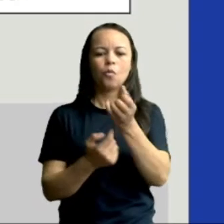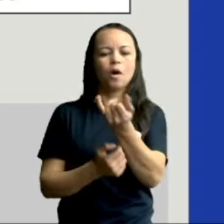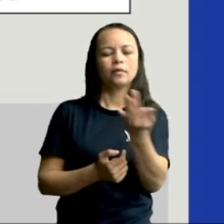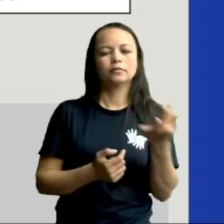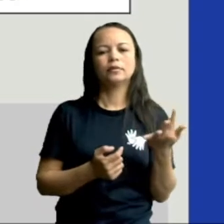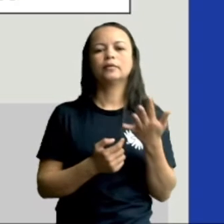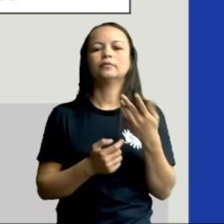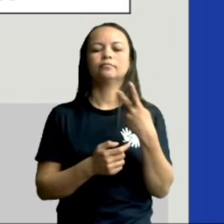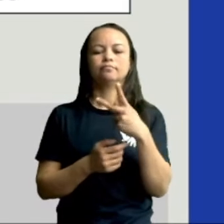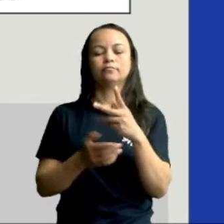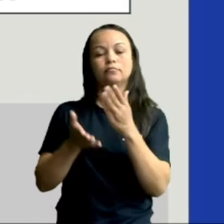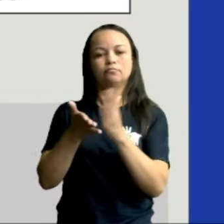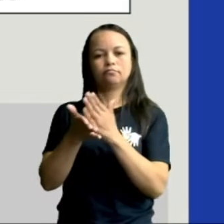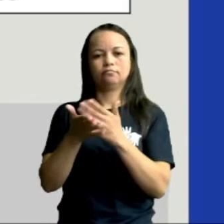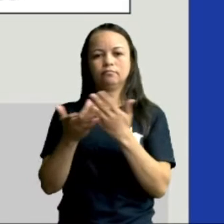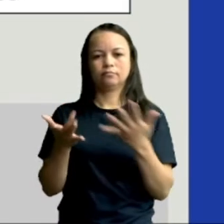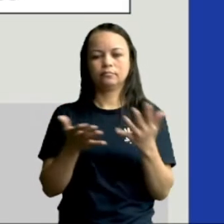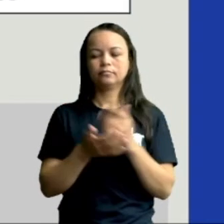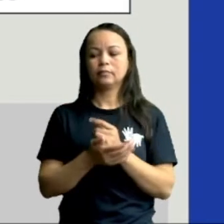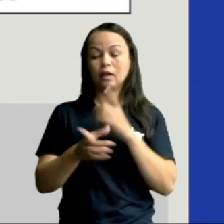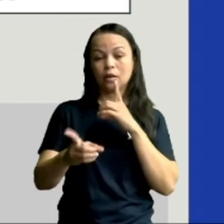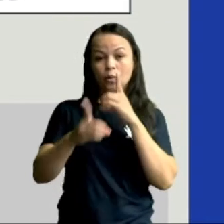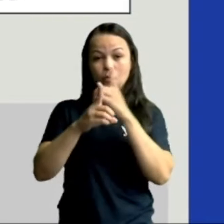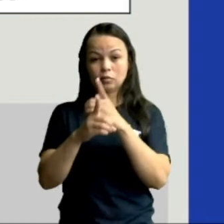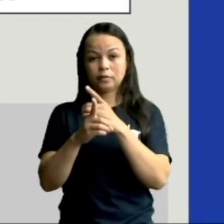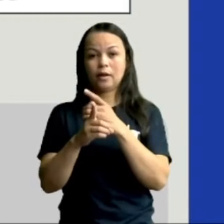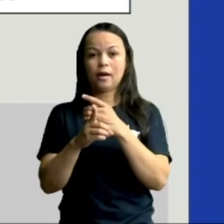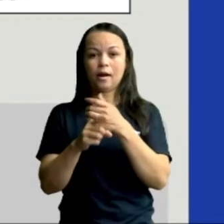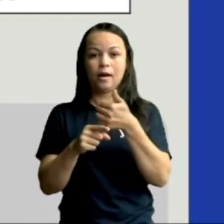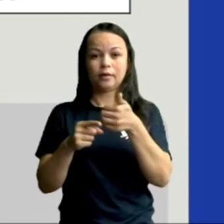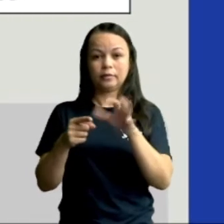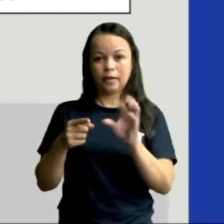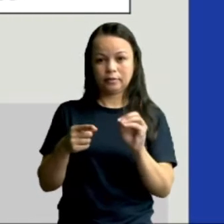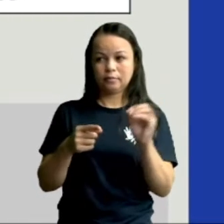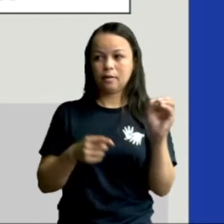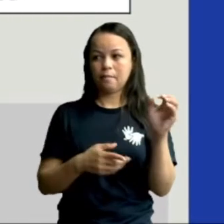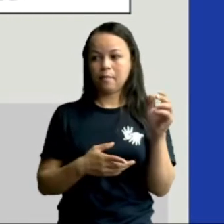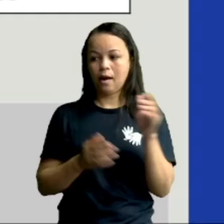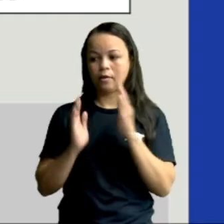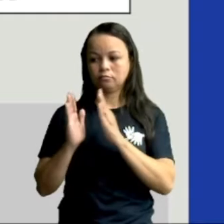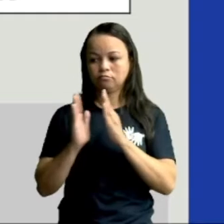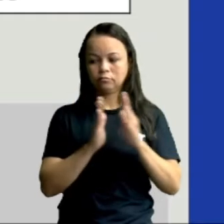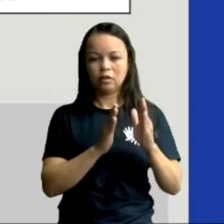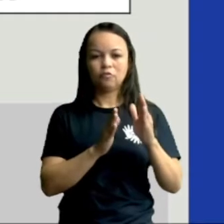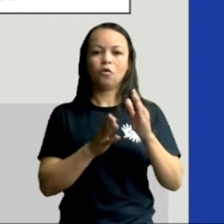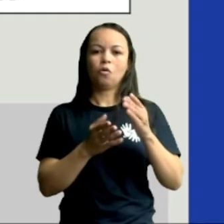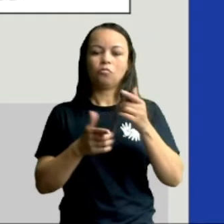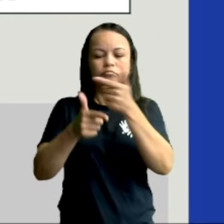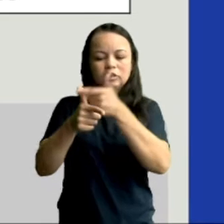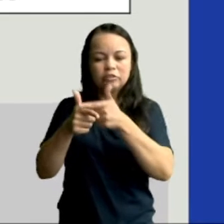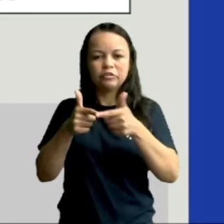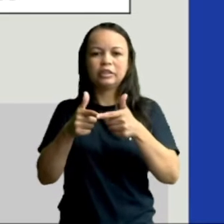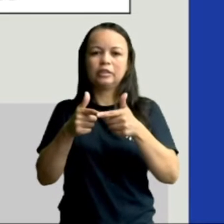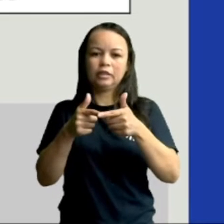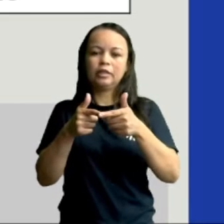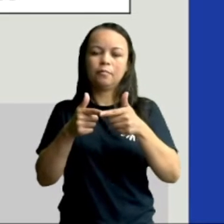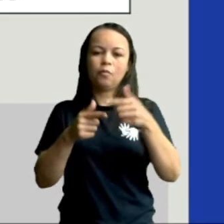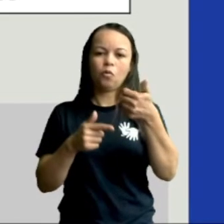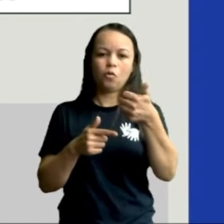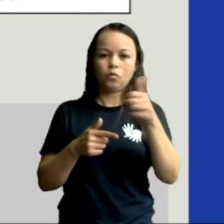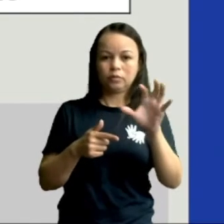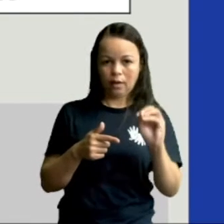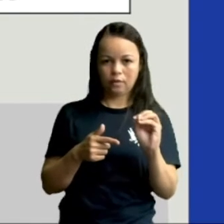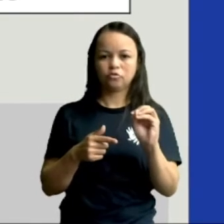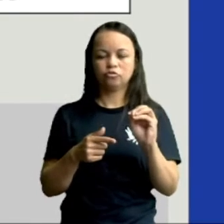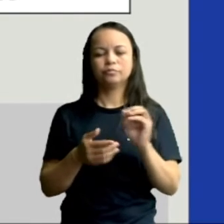aí. Para achar a 10ª parte, eu vou dividir o número por 10. Então, para achar a 10ª parte, eu preciso